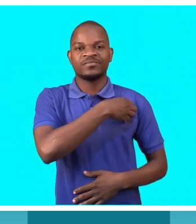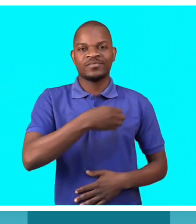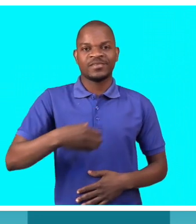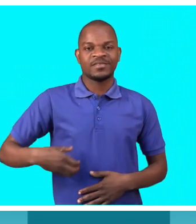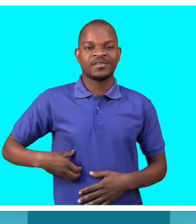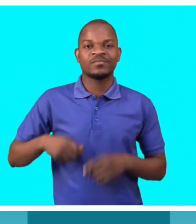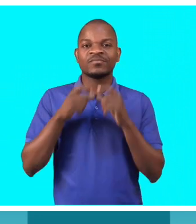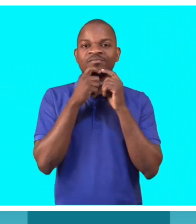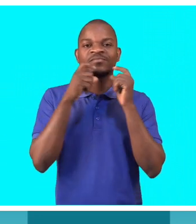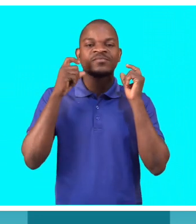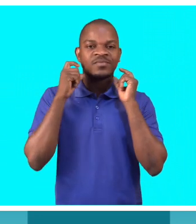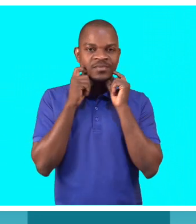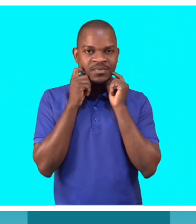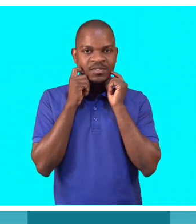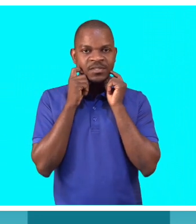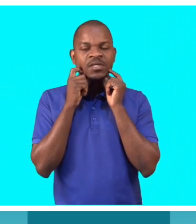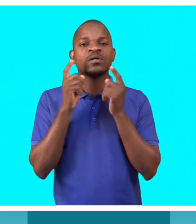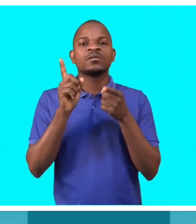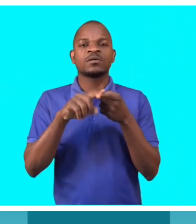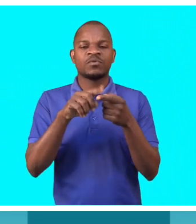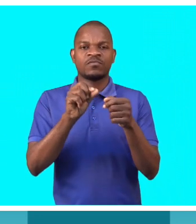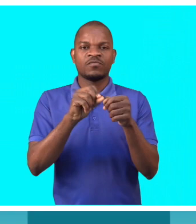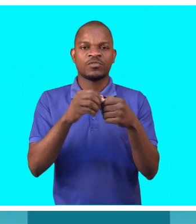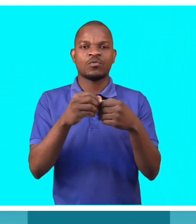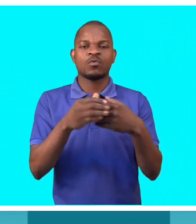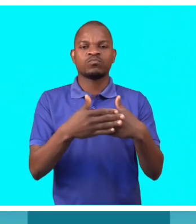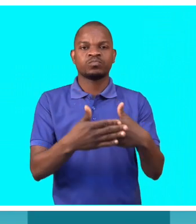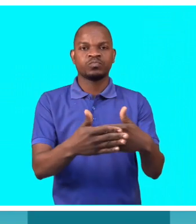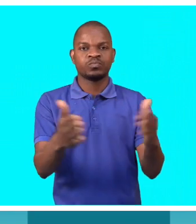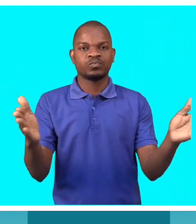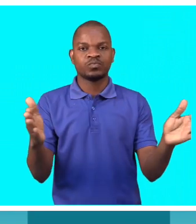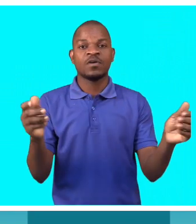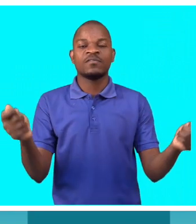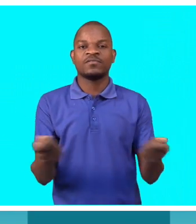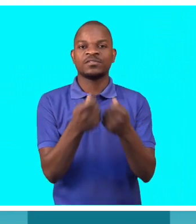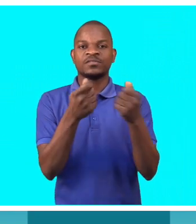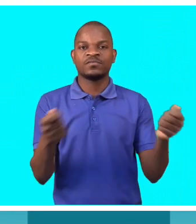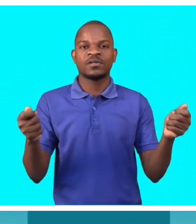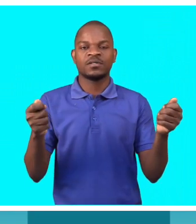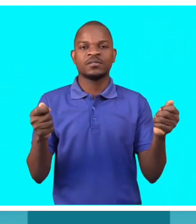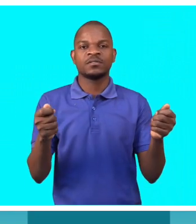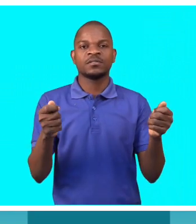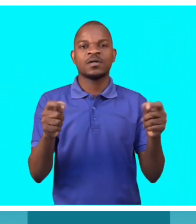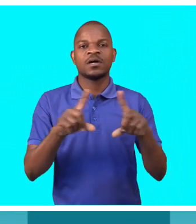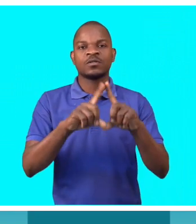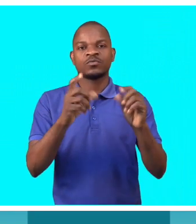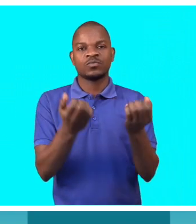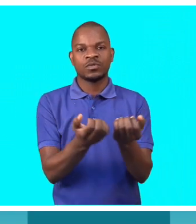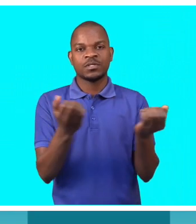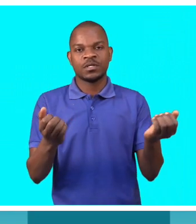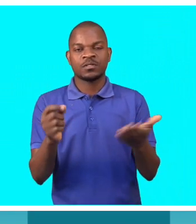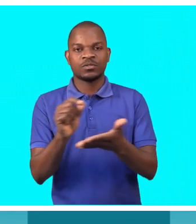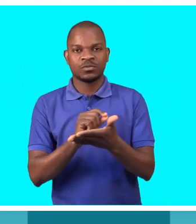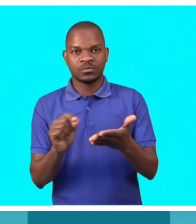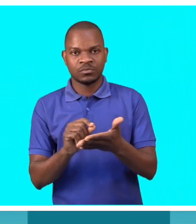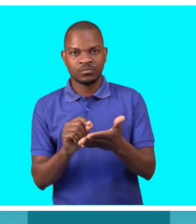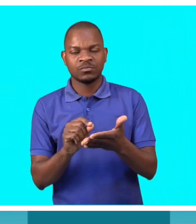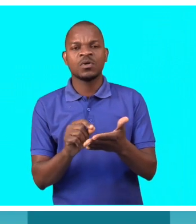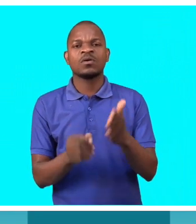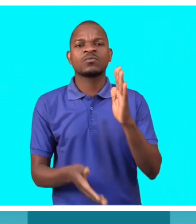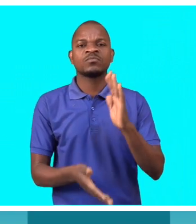Estado moçambicano, Felipe Jacinto Nunes, que oficialmente vai declarar aberto o Festival